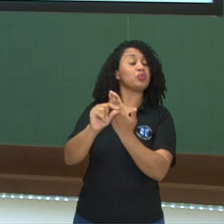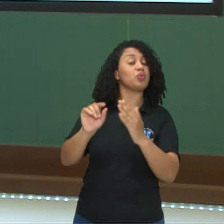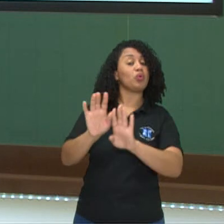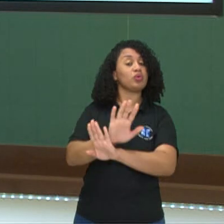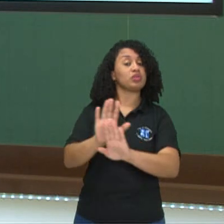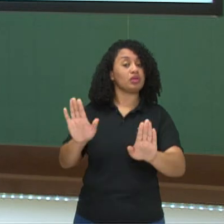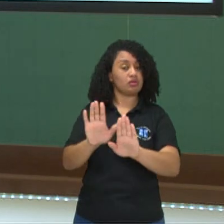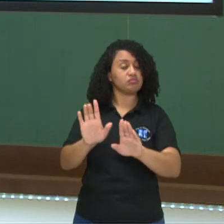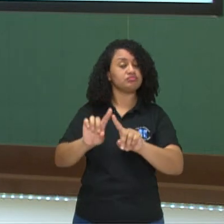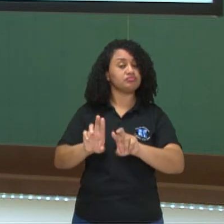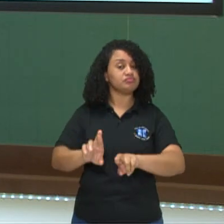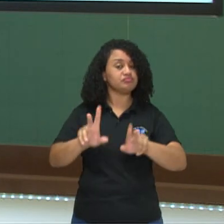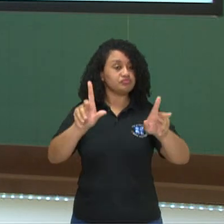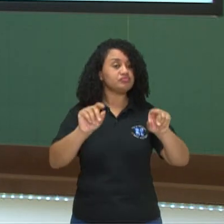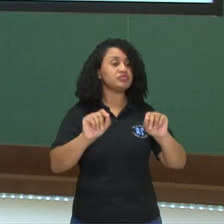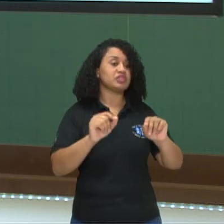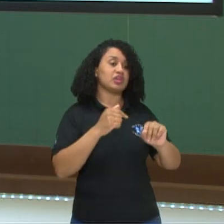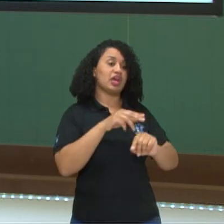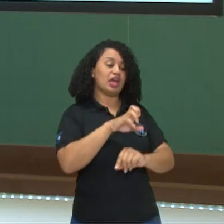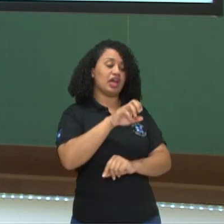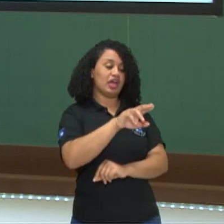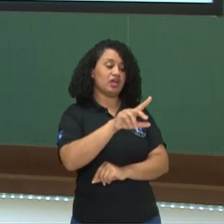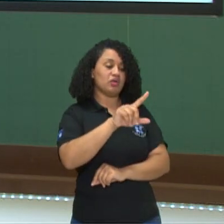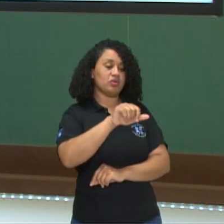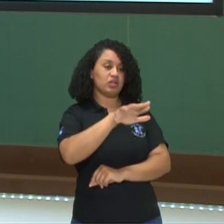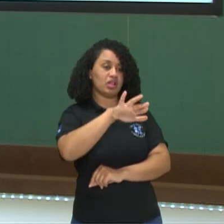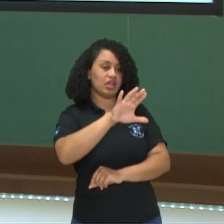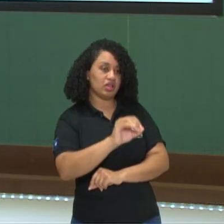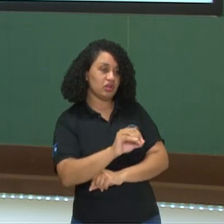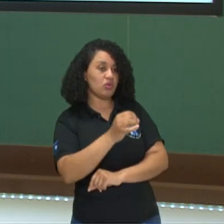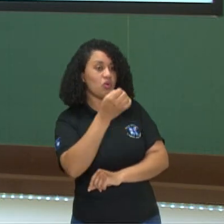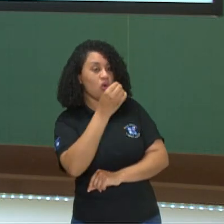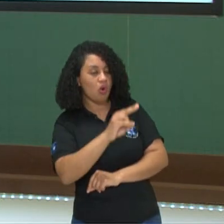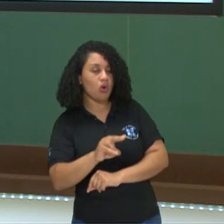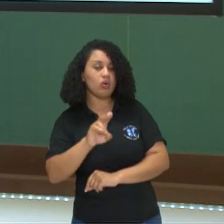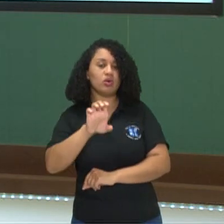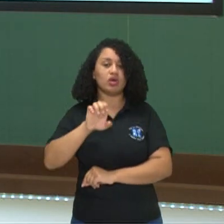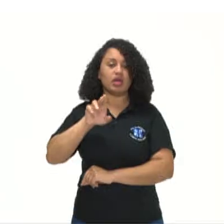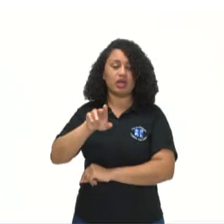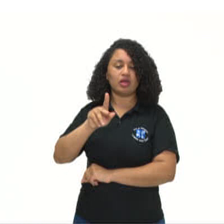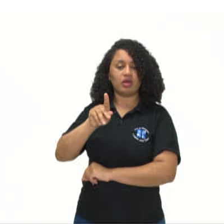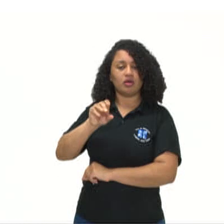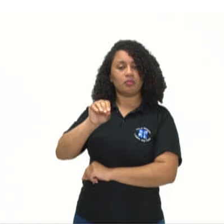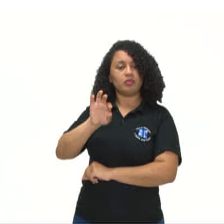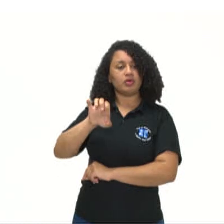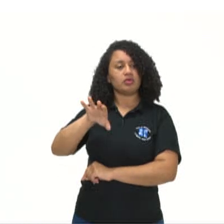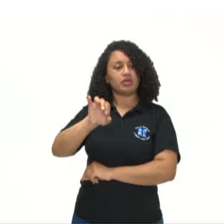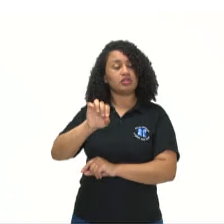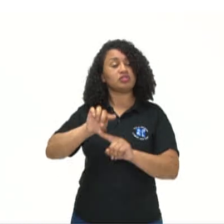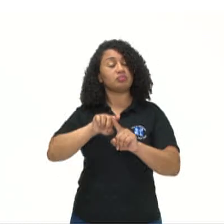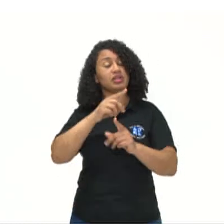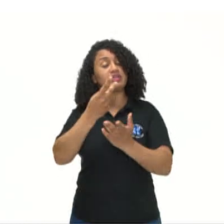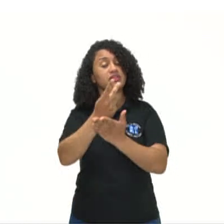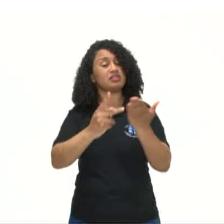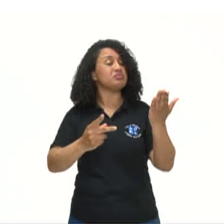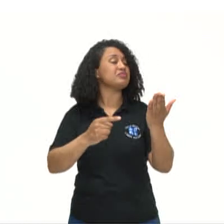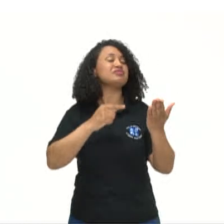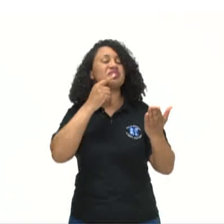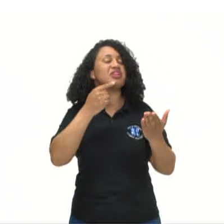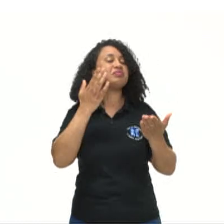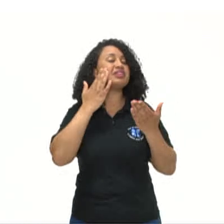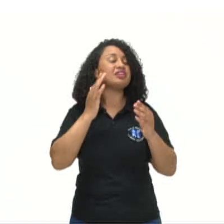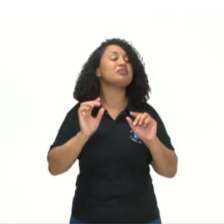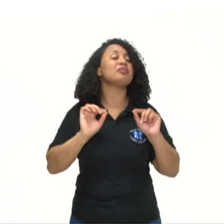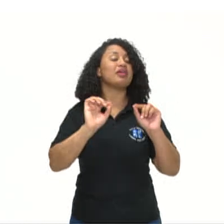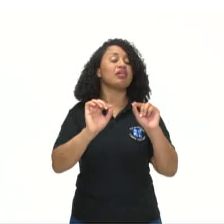poeta. Então, a voz do poema, eu lírico ou eu poético. No caso deste poema, não é possível reconhecer quem